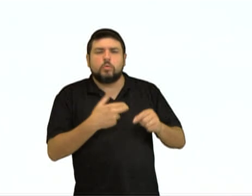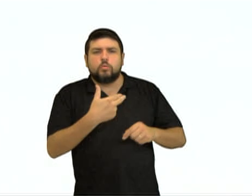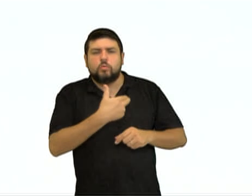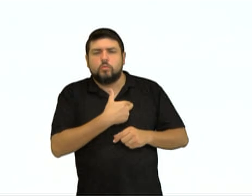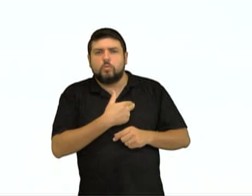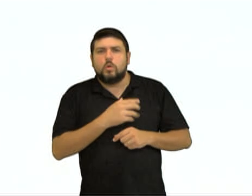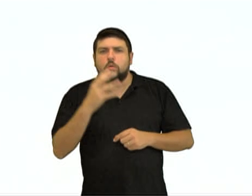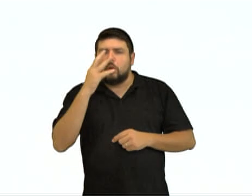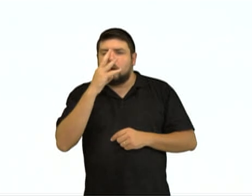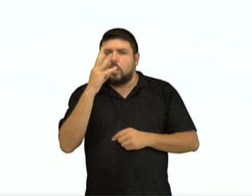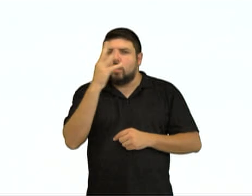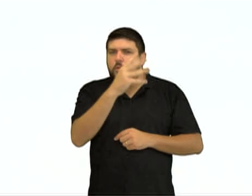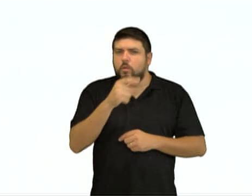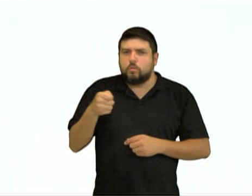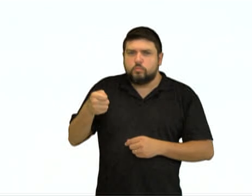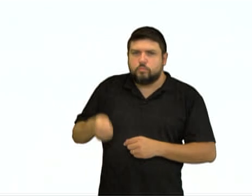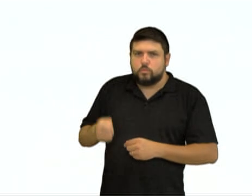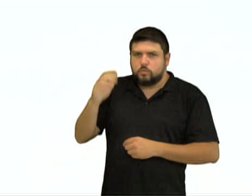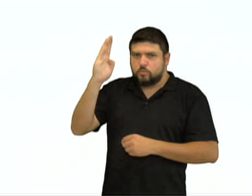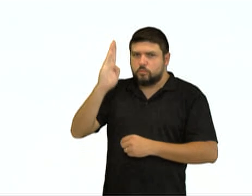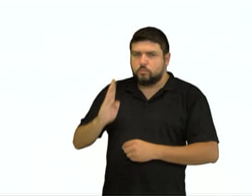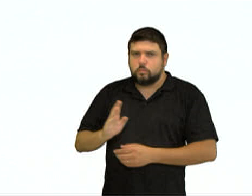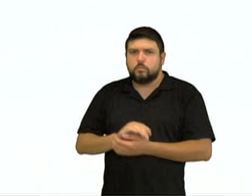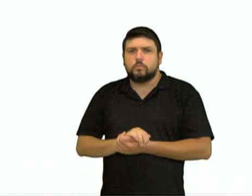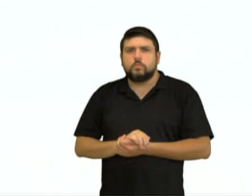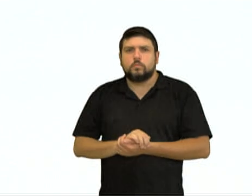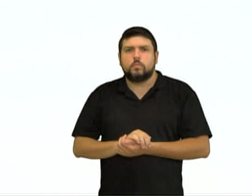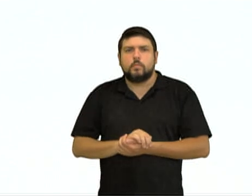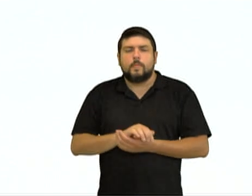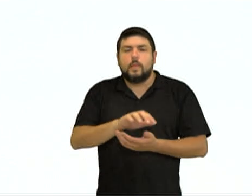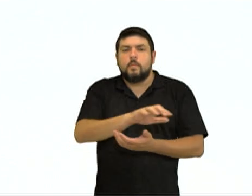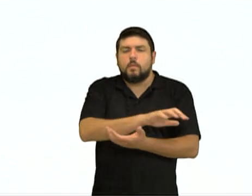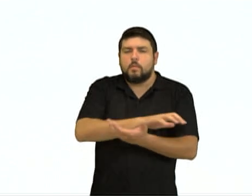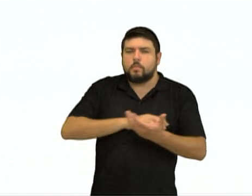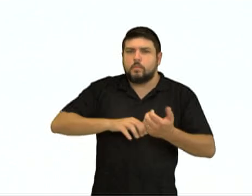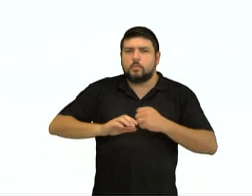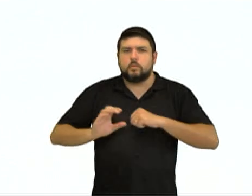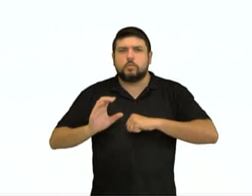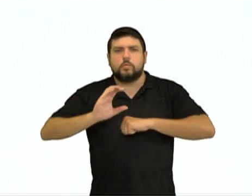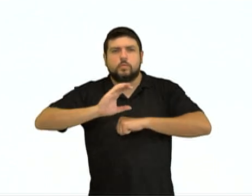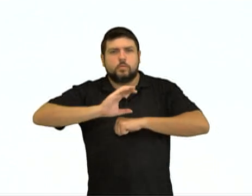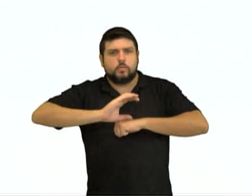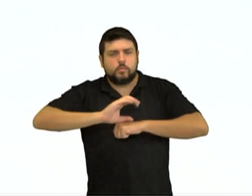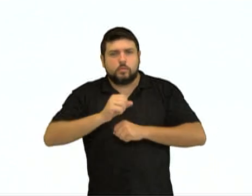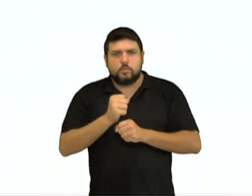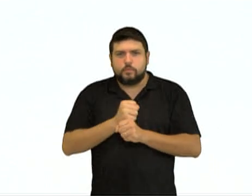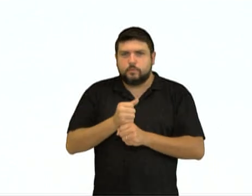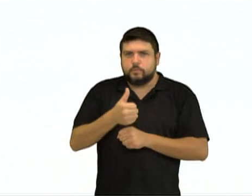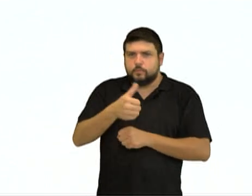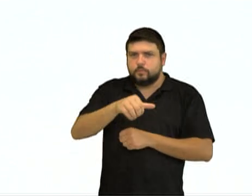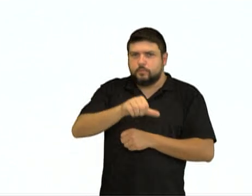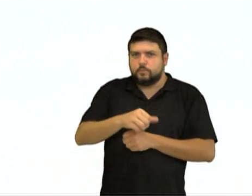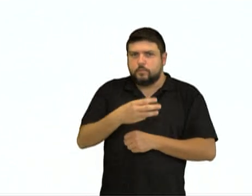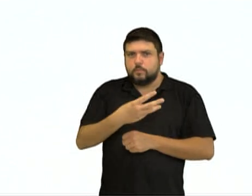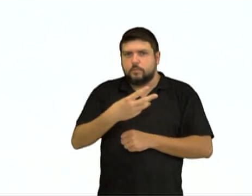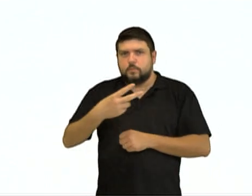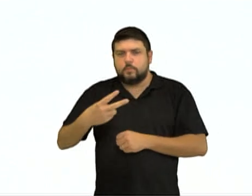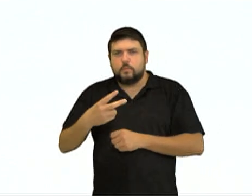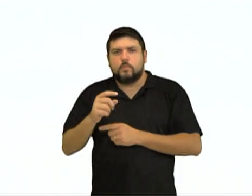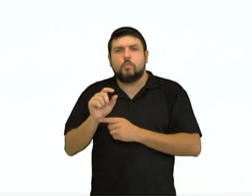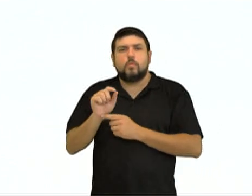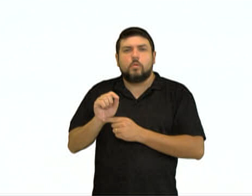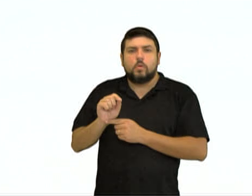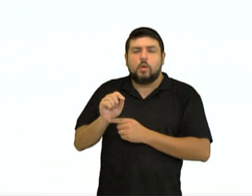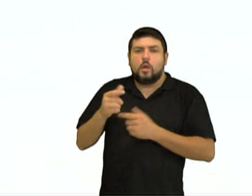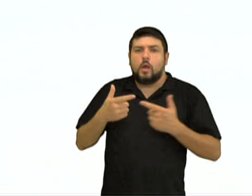uma ditadura no Brasil. A Revolução Constitucionalista de 1932 foi uma